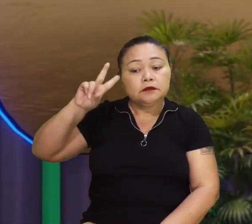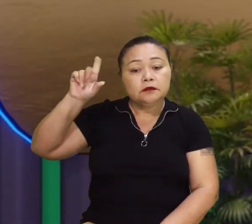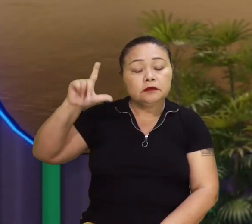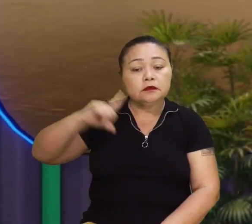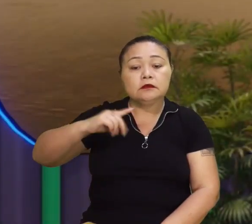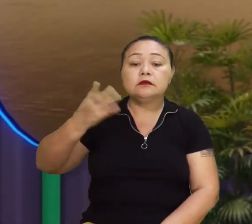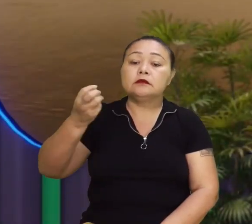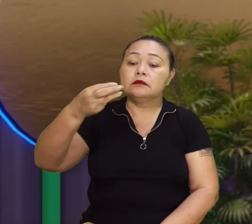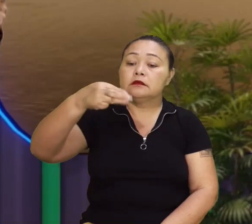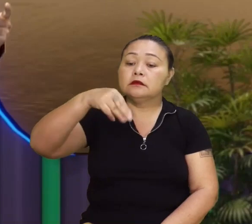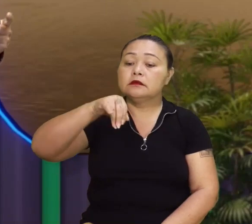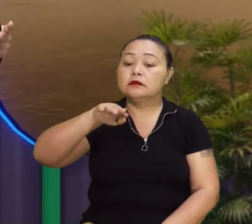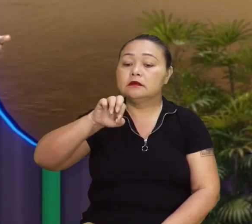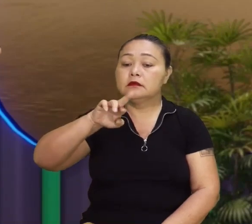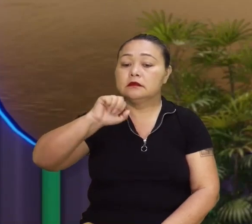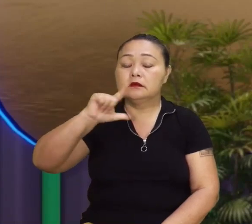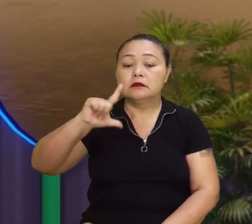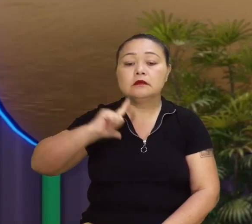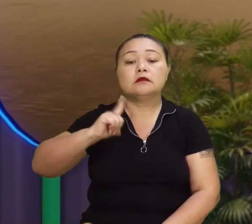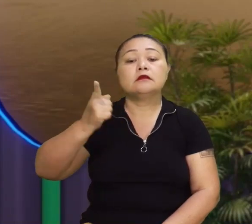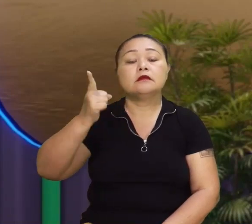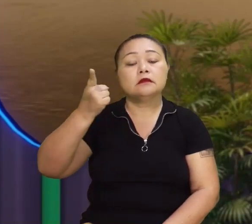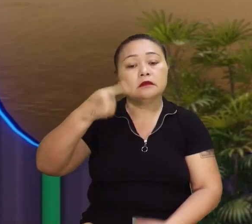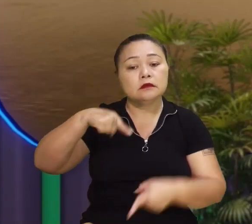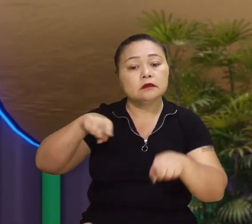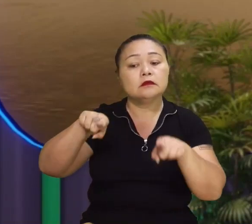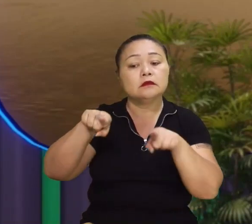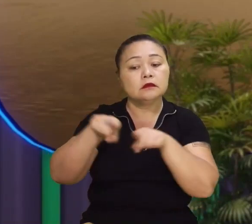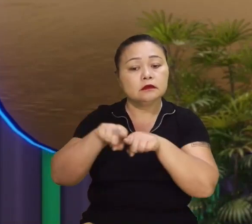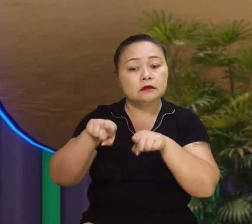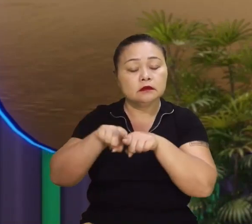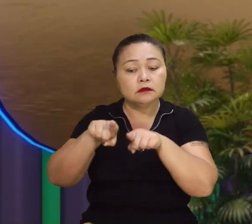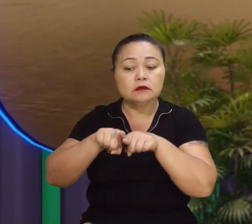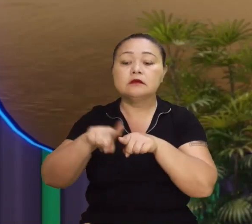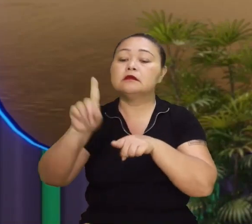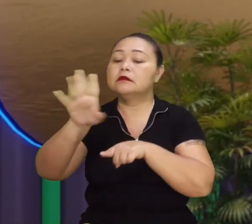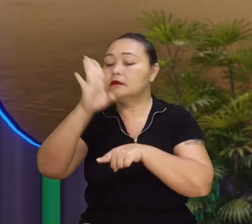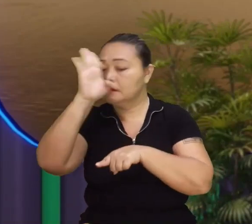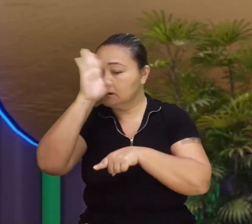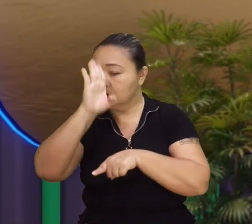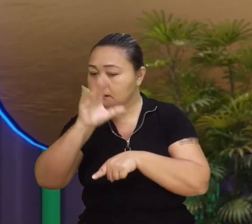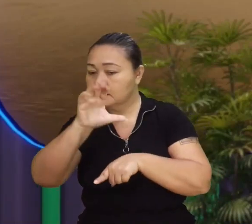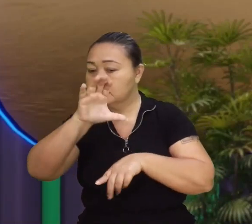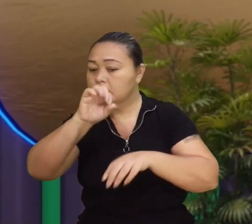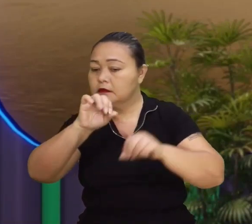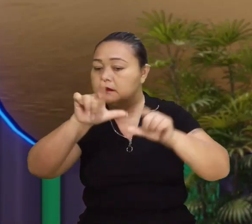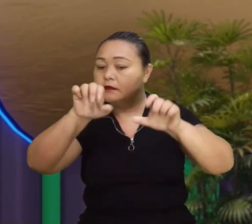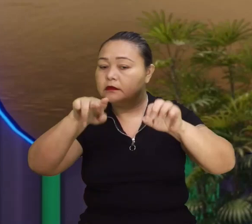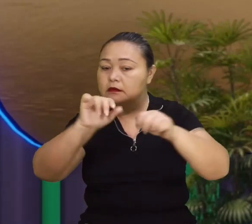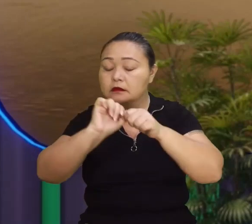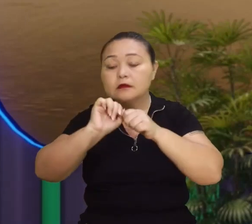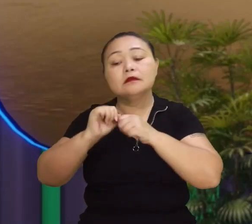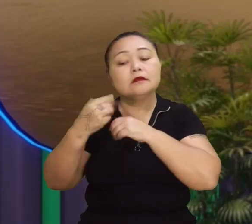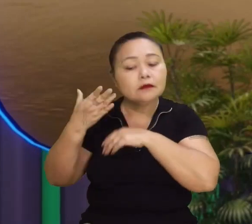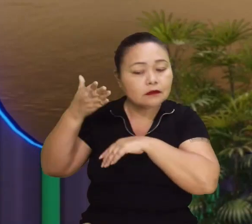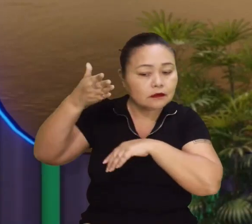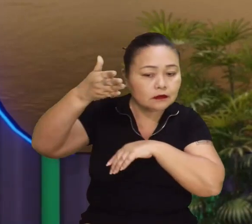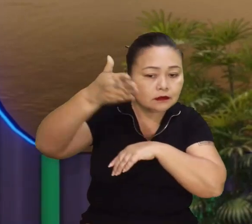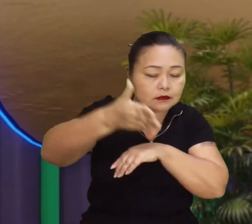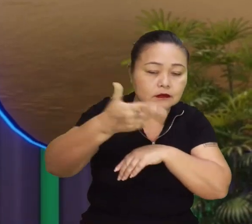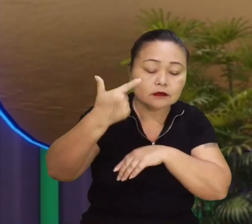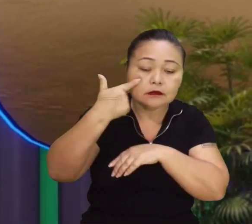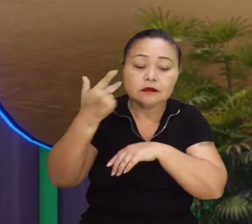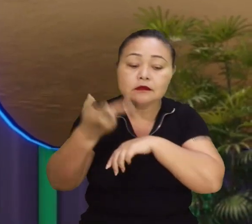dos minerais. Também remonta o tempo do Brasil colônia. Eles vieram aqui também